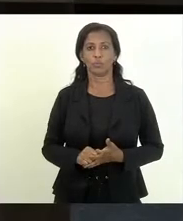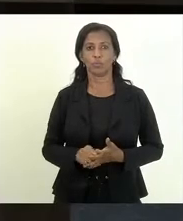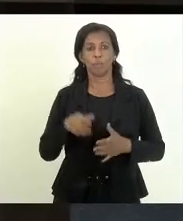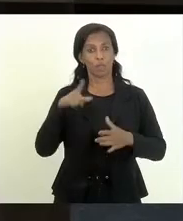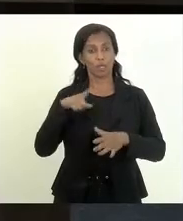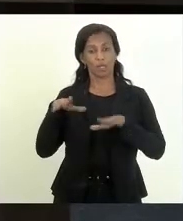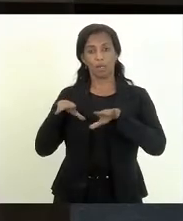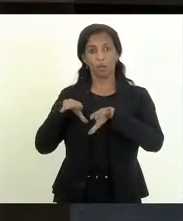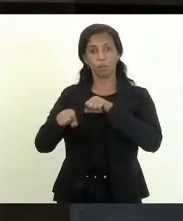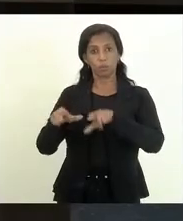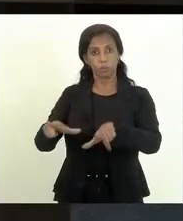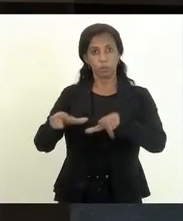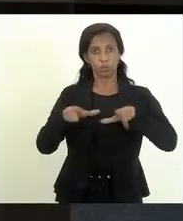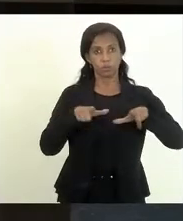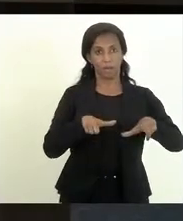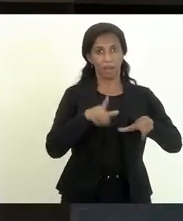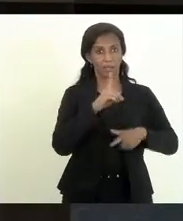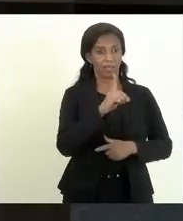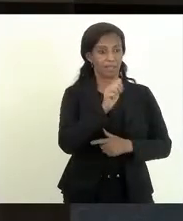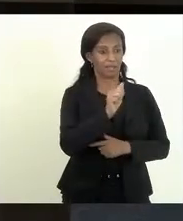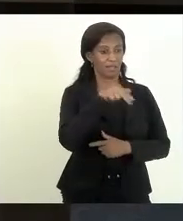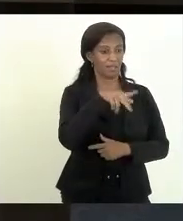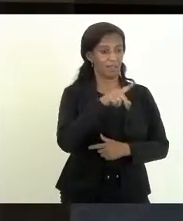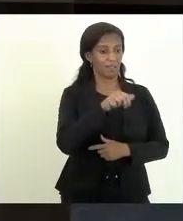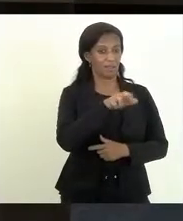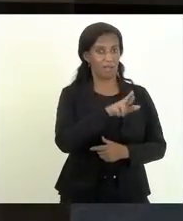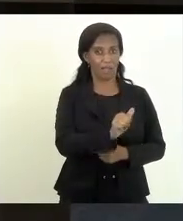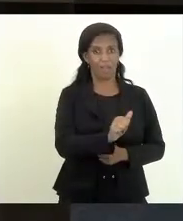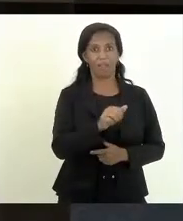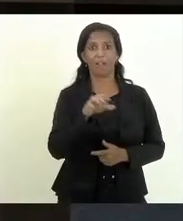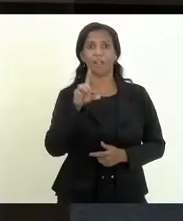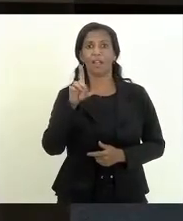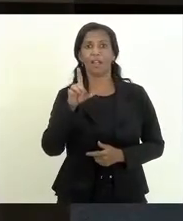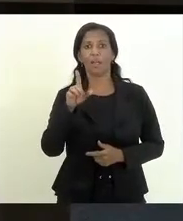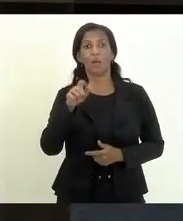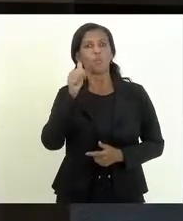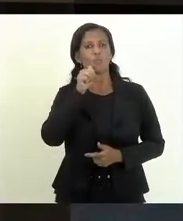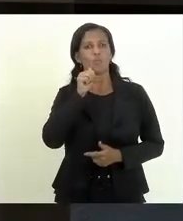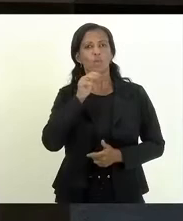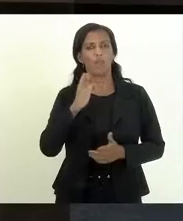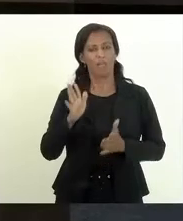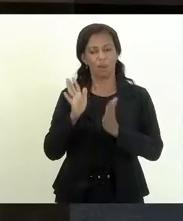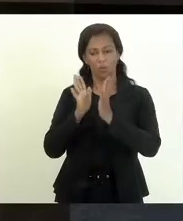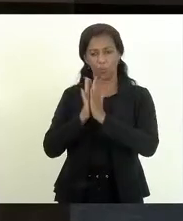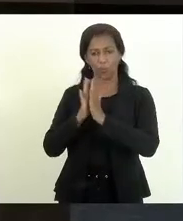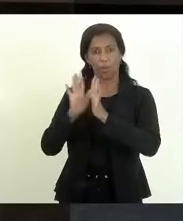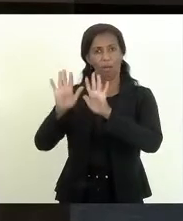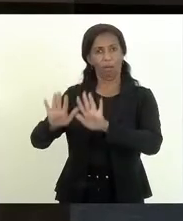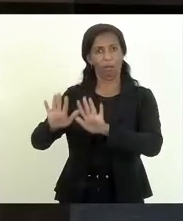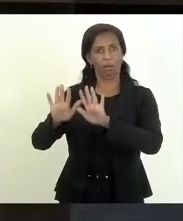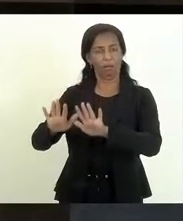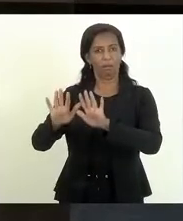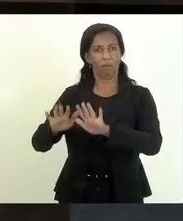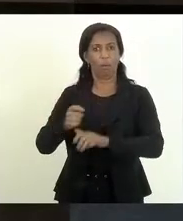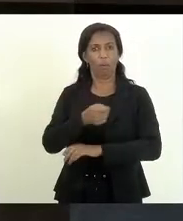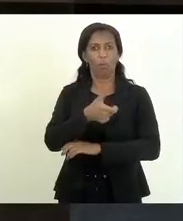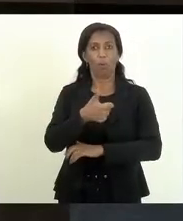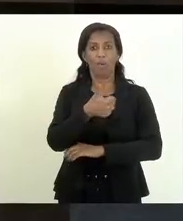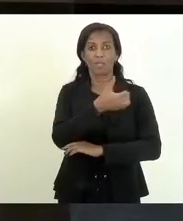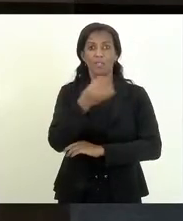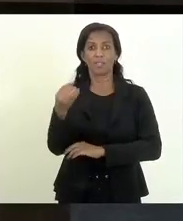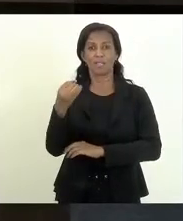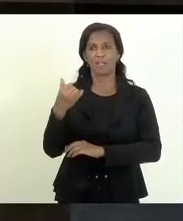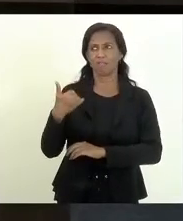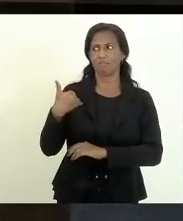diploma Dandara, né? A dona Odília, né? Rezadeira, quase centenária,